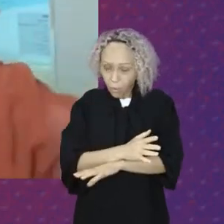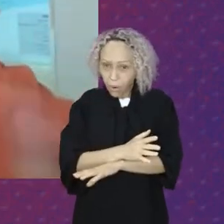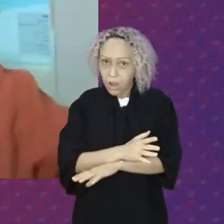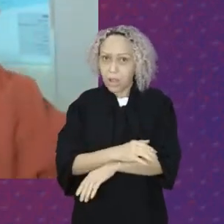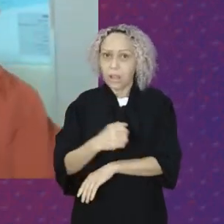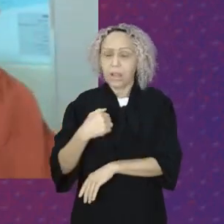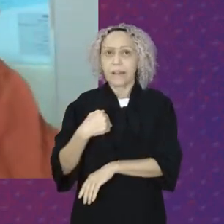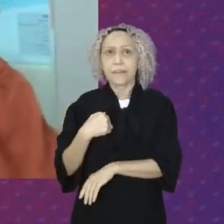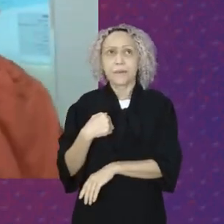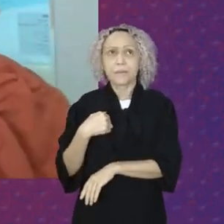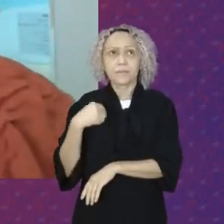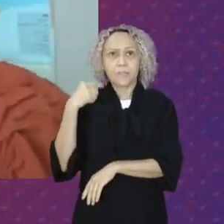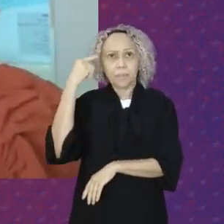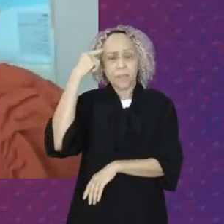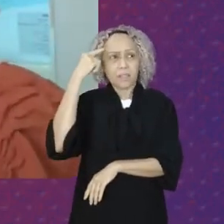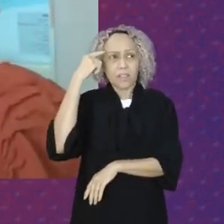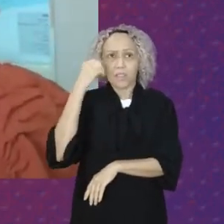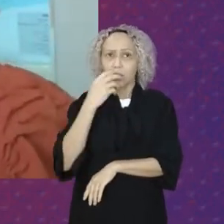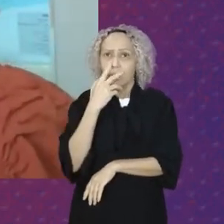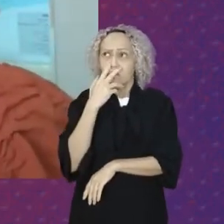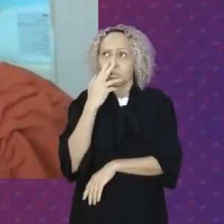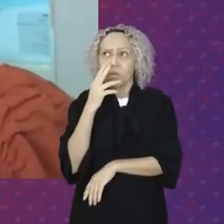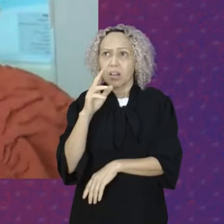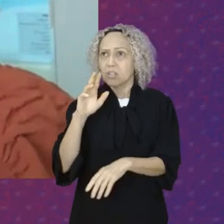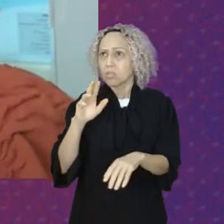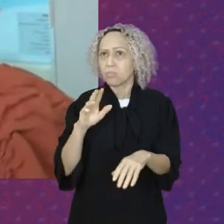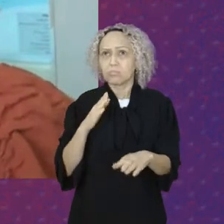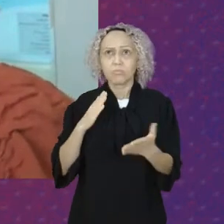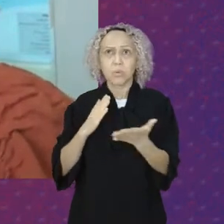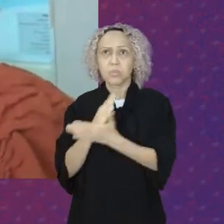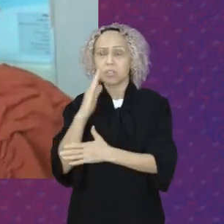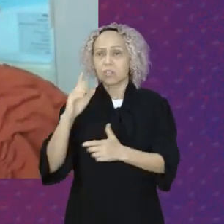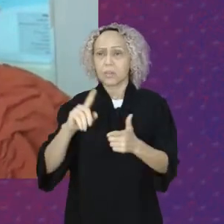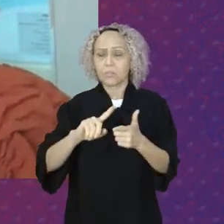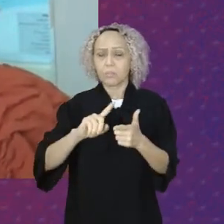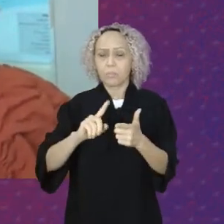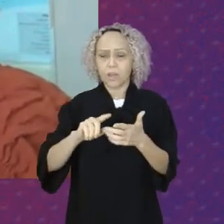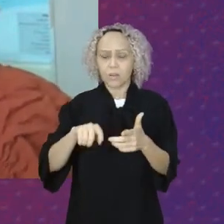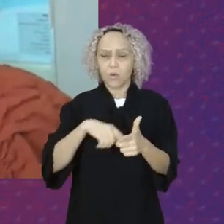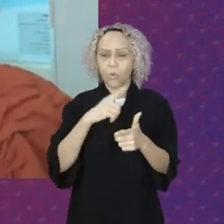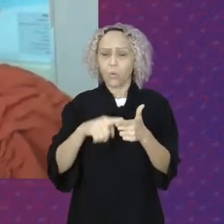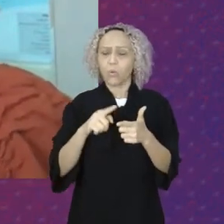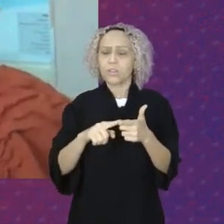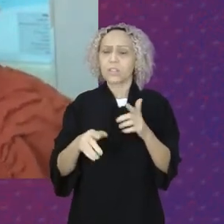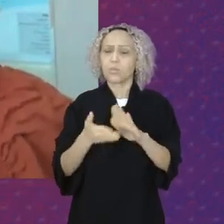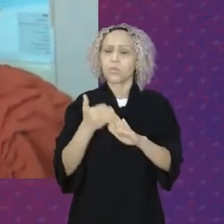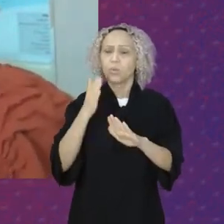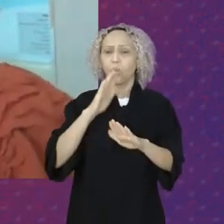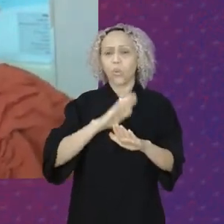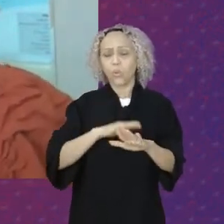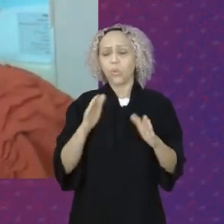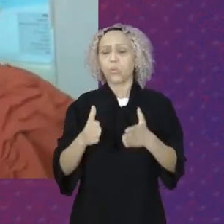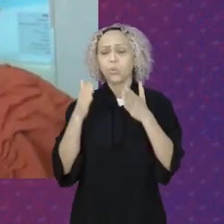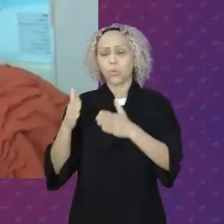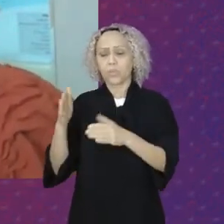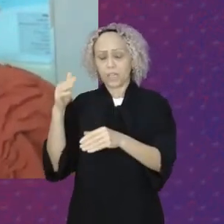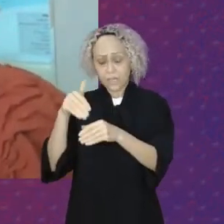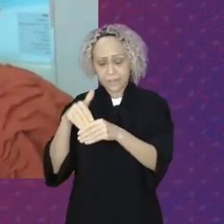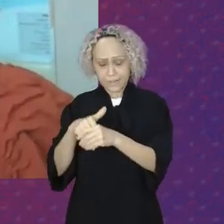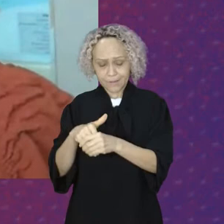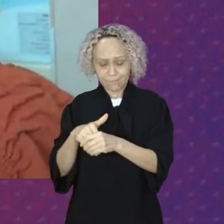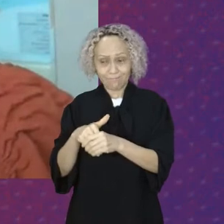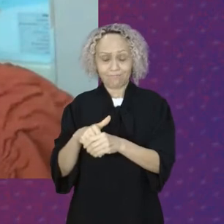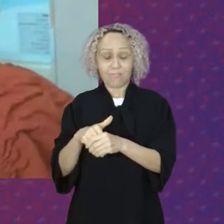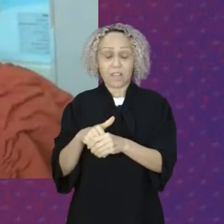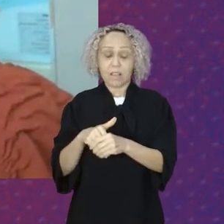assim, eu fiz subi o palanque, organizei tudo, eu fui até quase os 9 meses na rua, fazendo